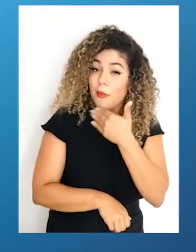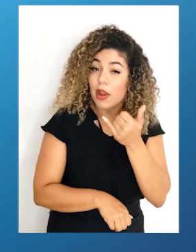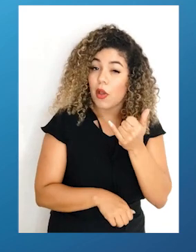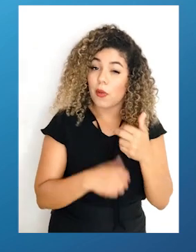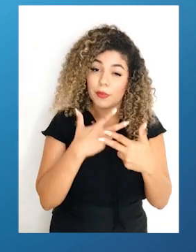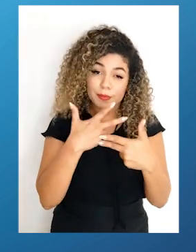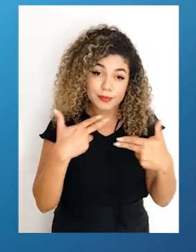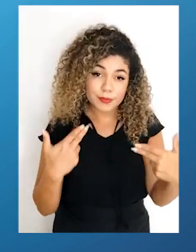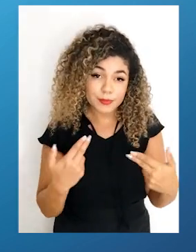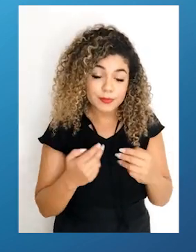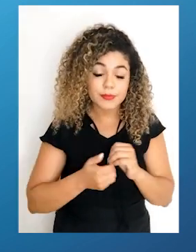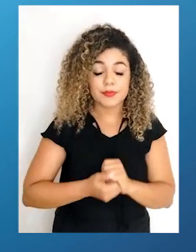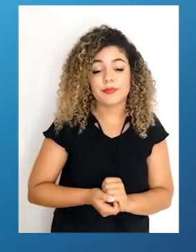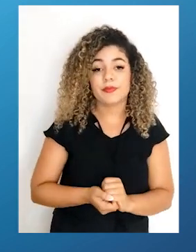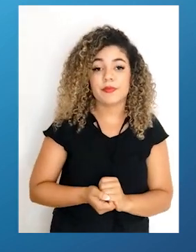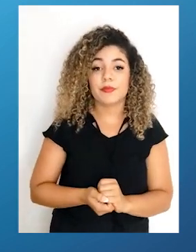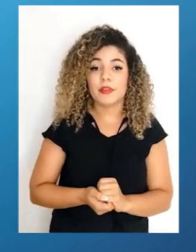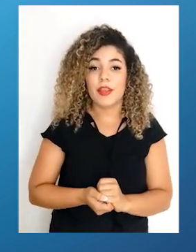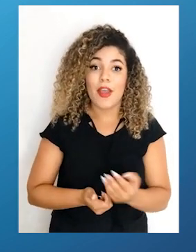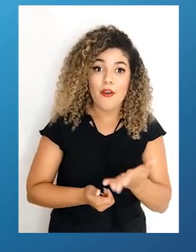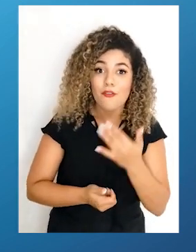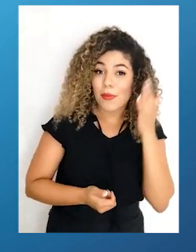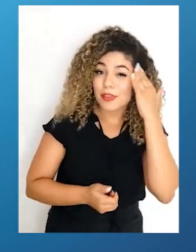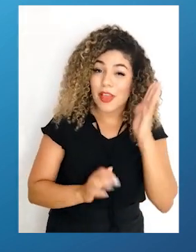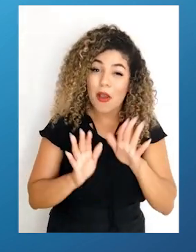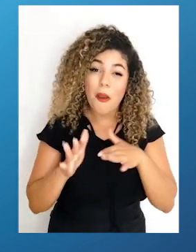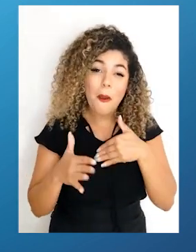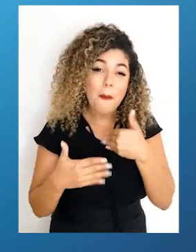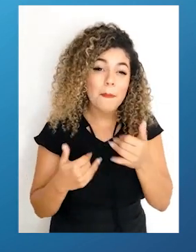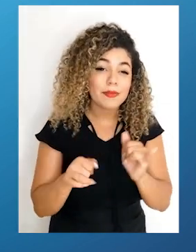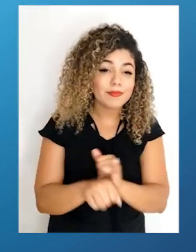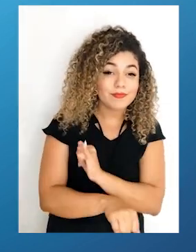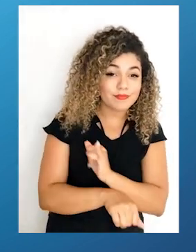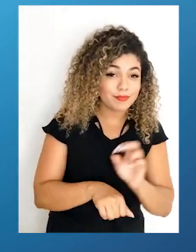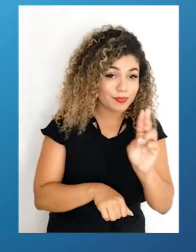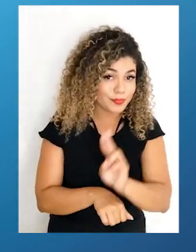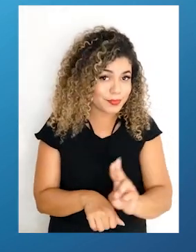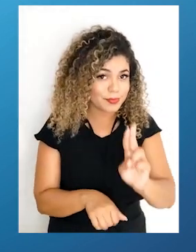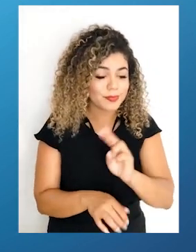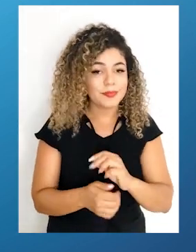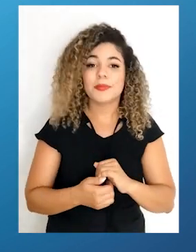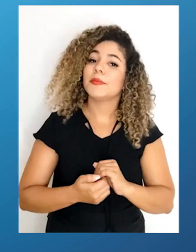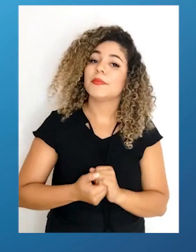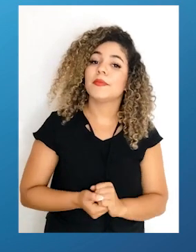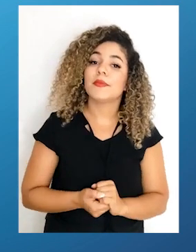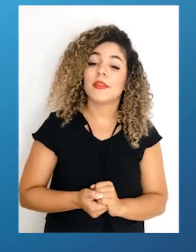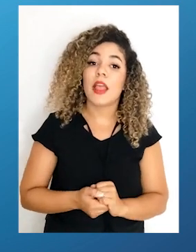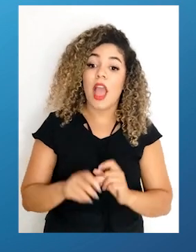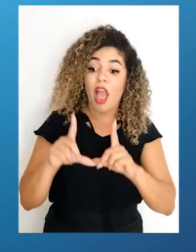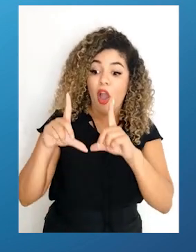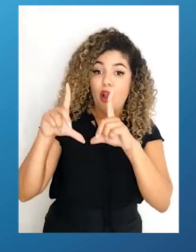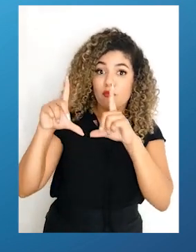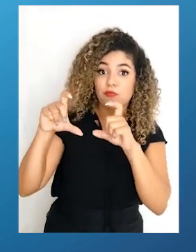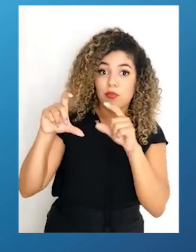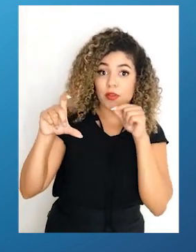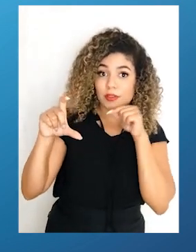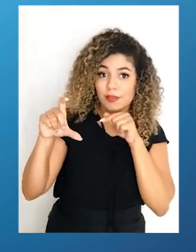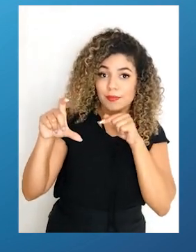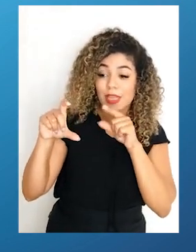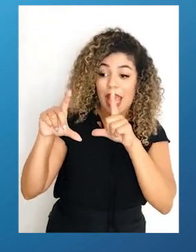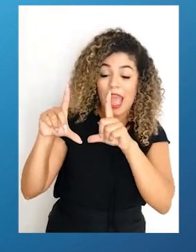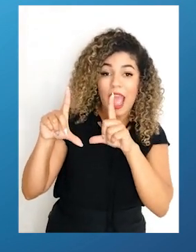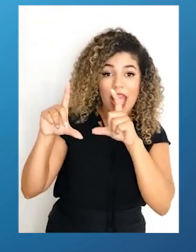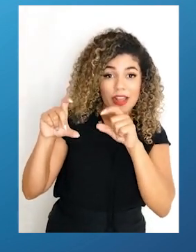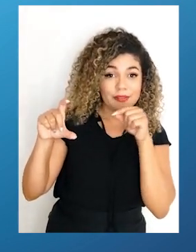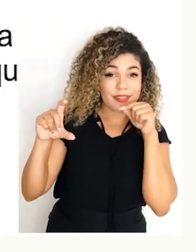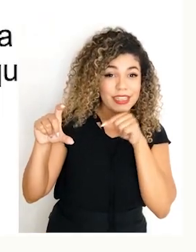esses dispositivos? Máquina fotográfica. A máquina fotográfica, ela tem um funcionamento muito